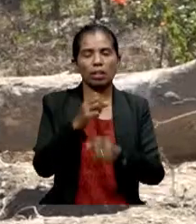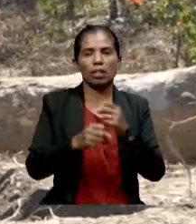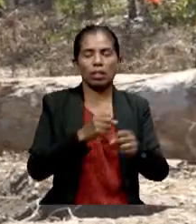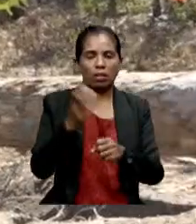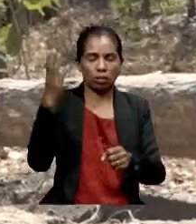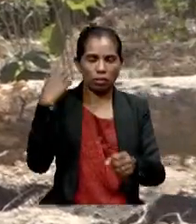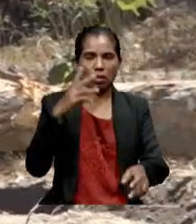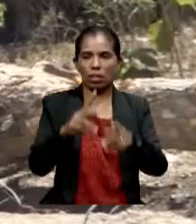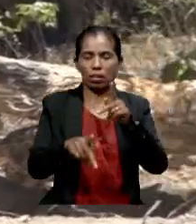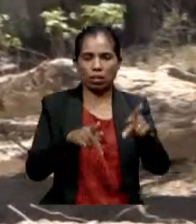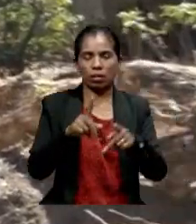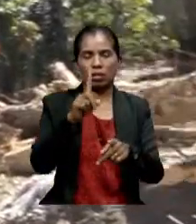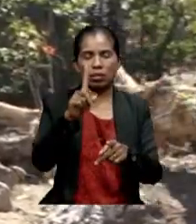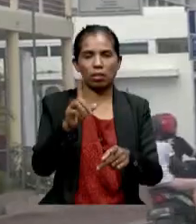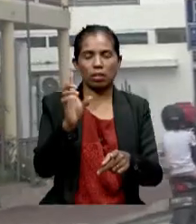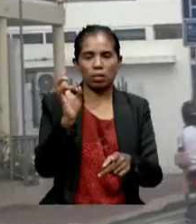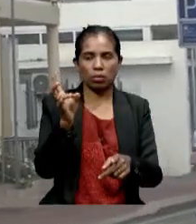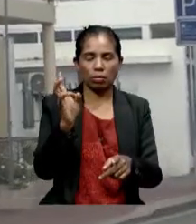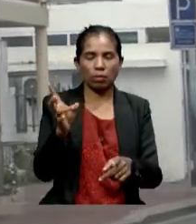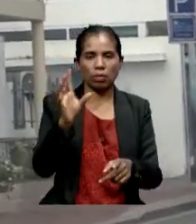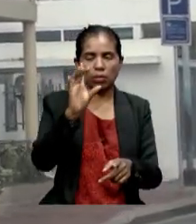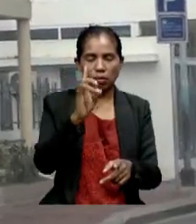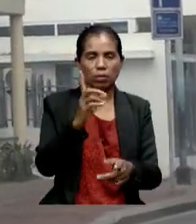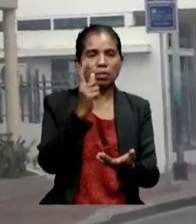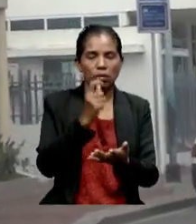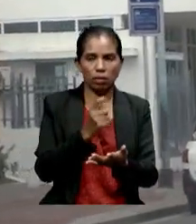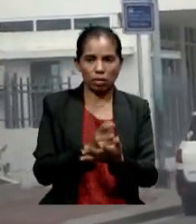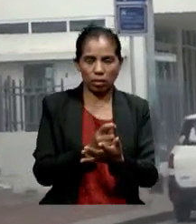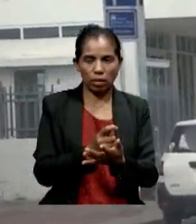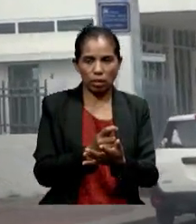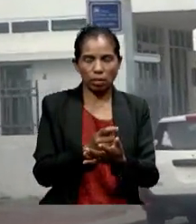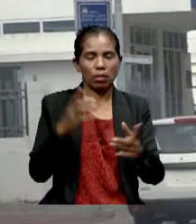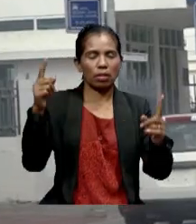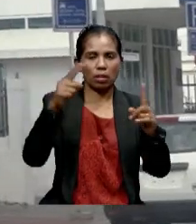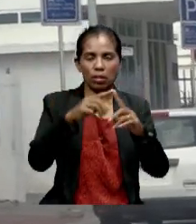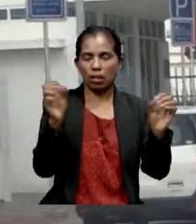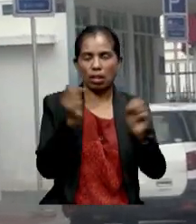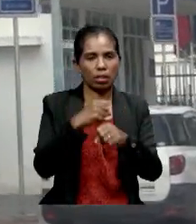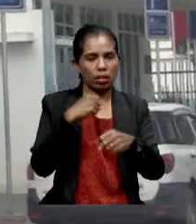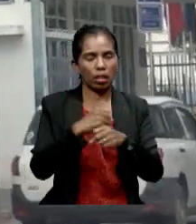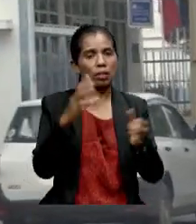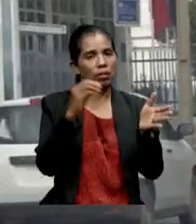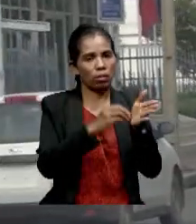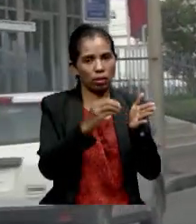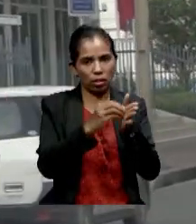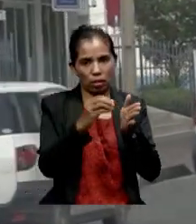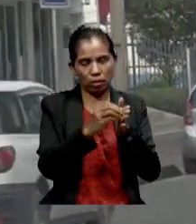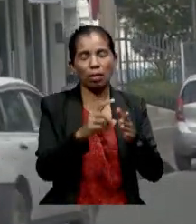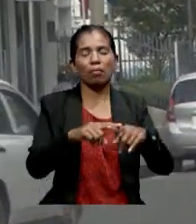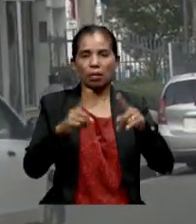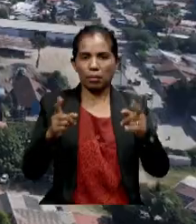identifica consumidor rihung hitu nulo resin, mak liga eletricidade direita no la instala contador, mai be iha tinan ne